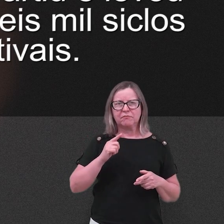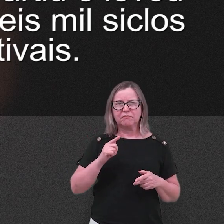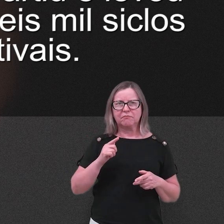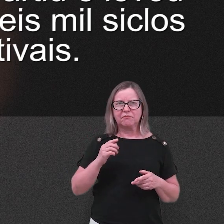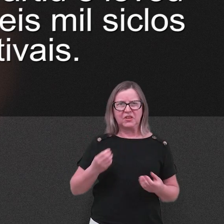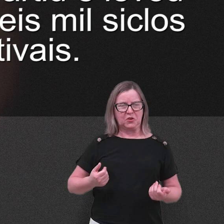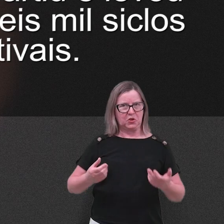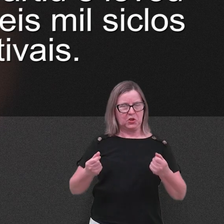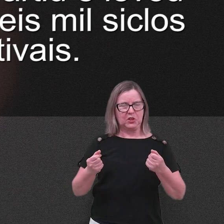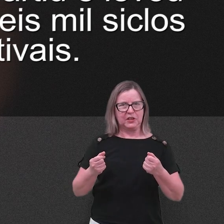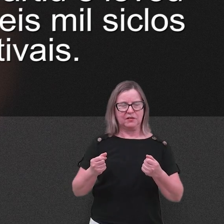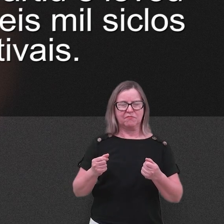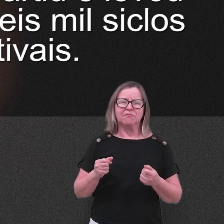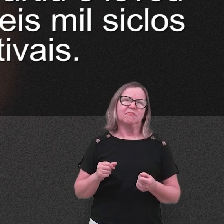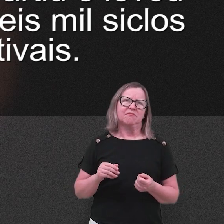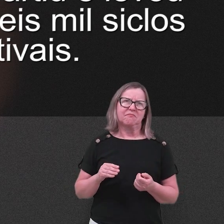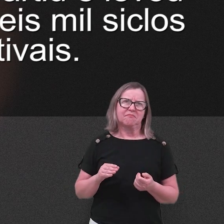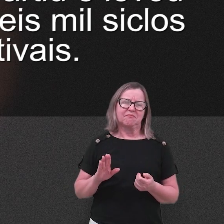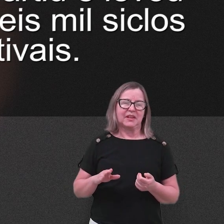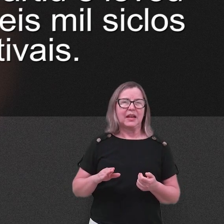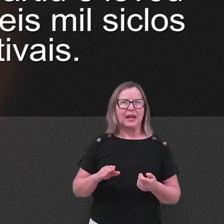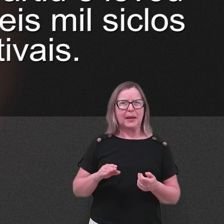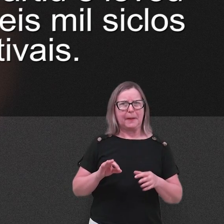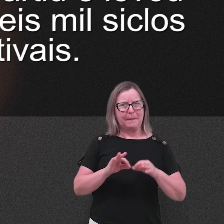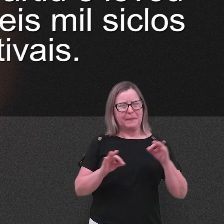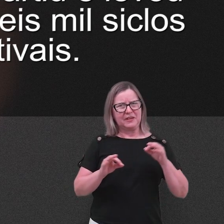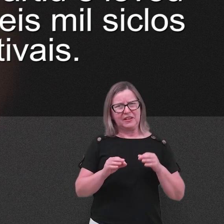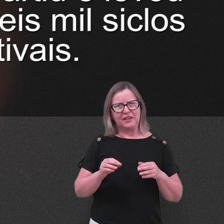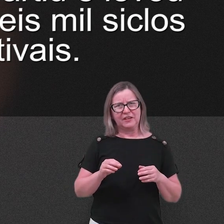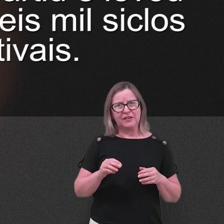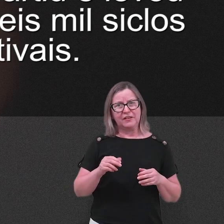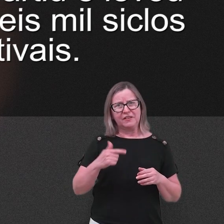uns 26 quilos. Entre os romanos,